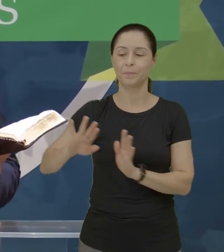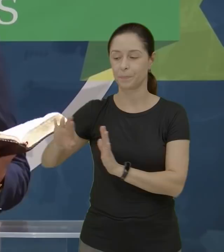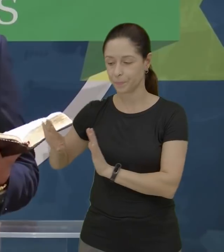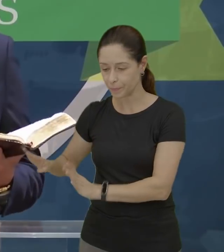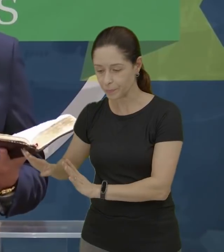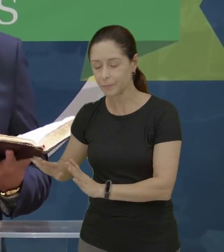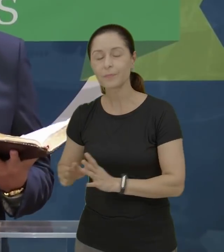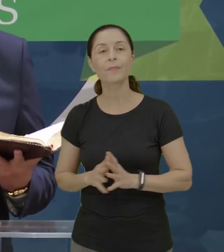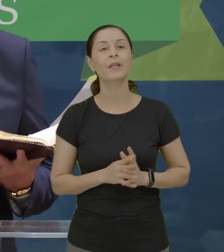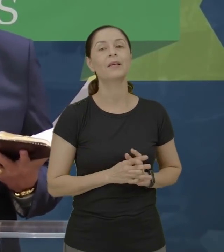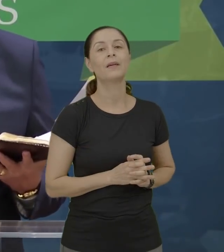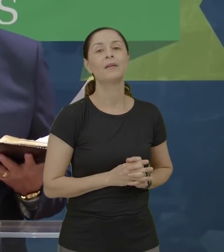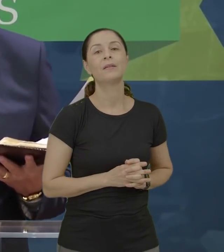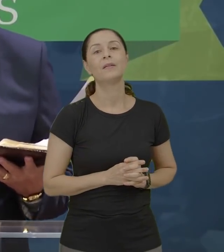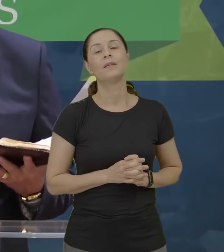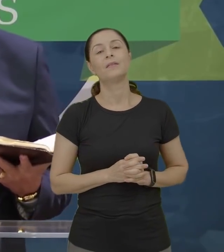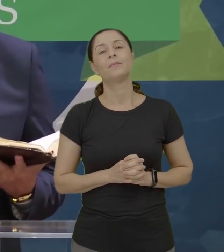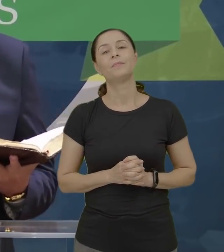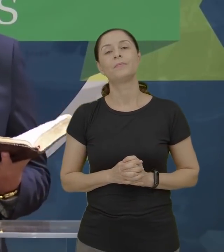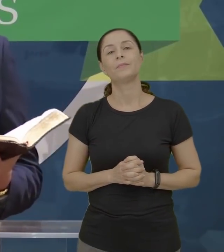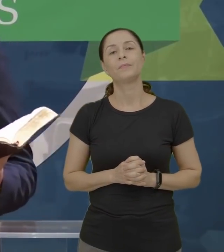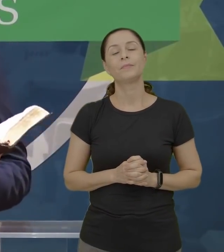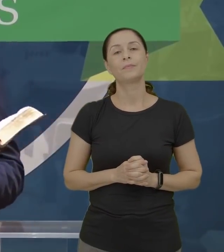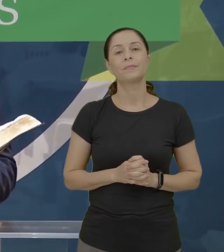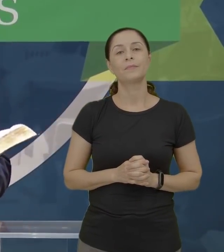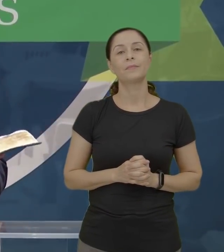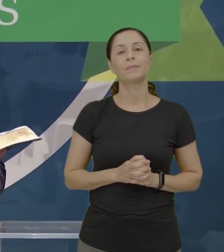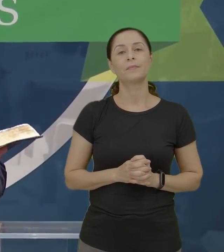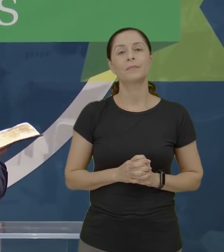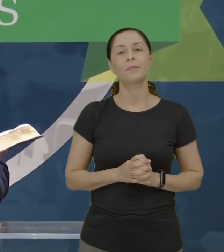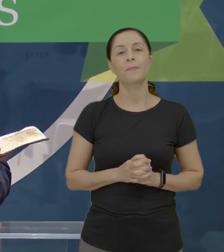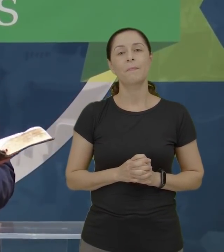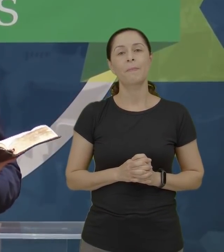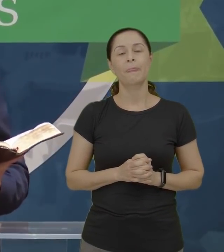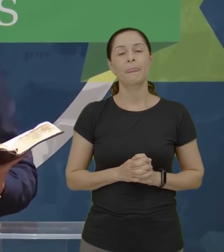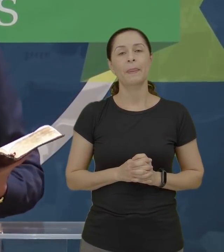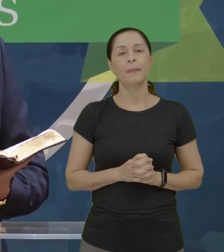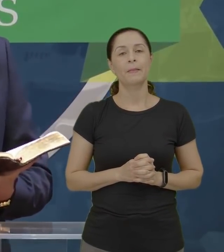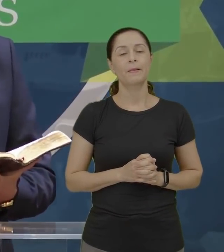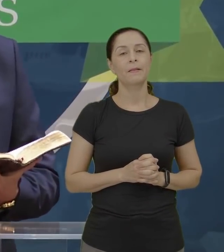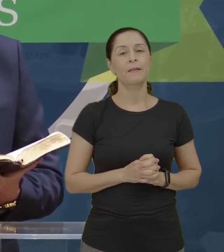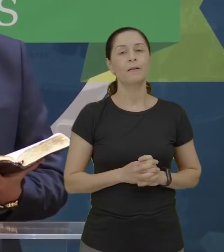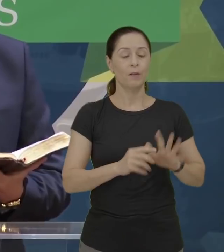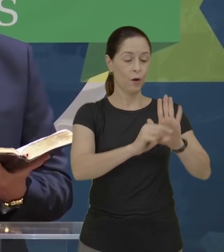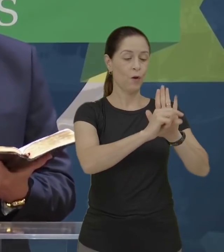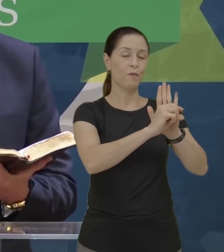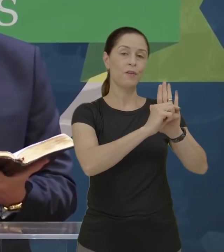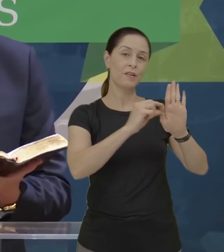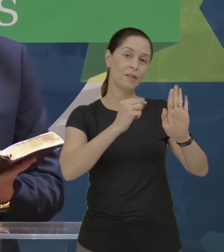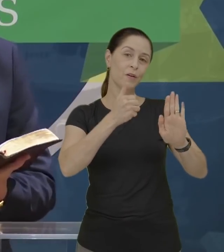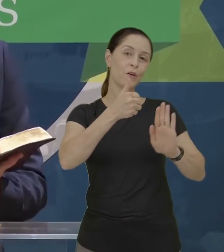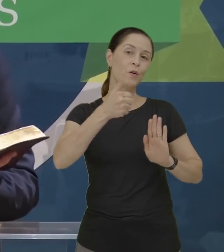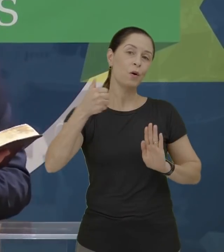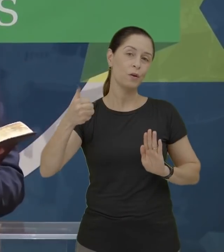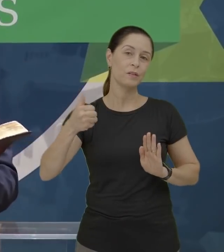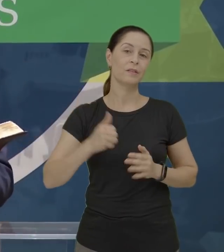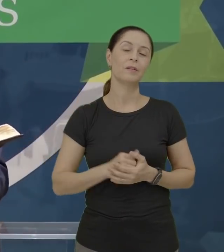outro ponto agora, muito importante. Uma diligência necessária. Versículo 11, olha aí comigo.